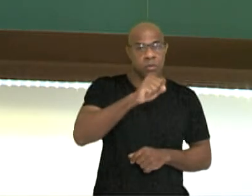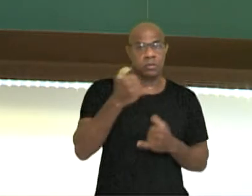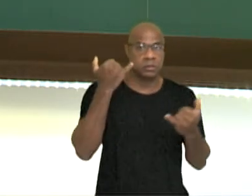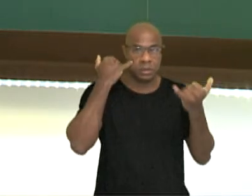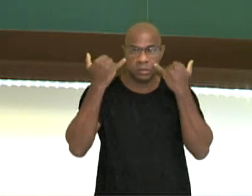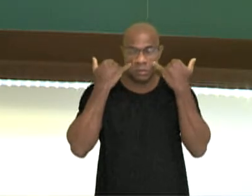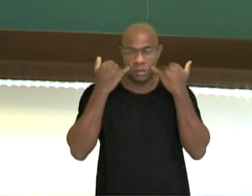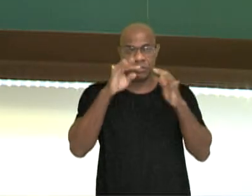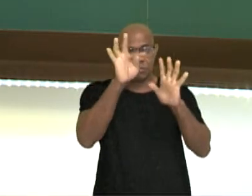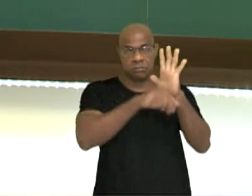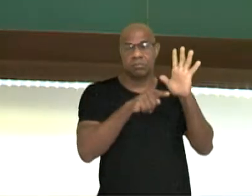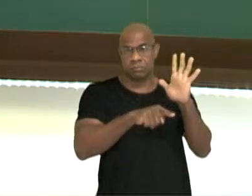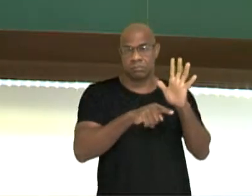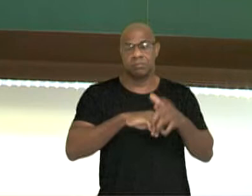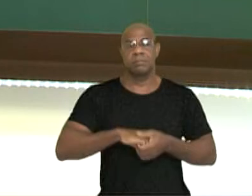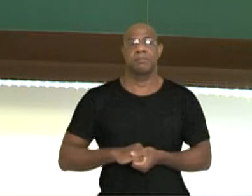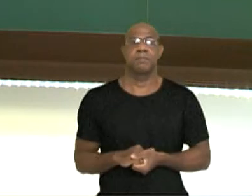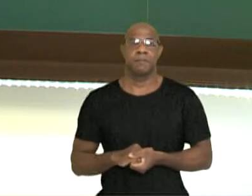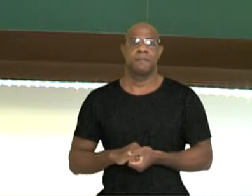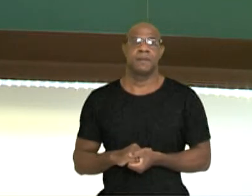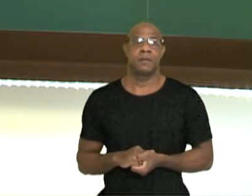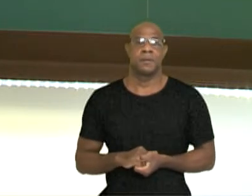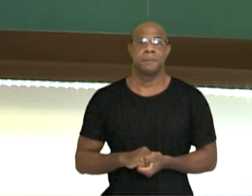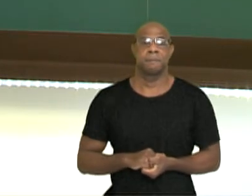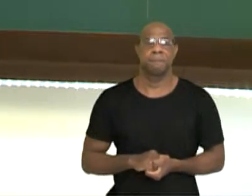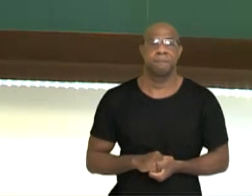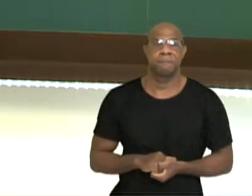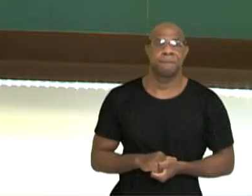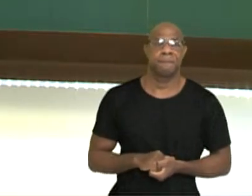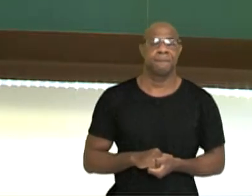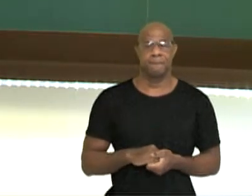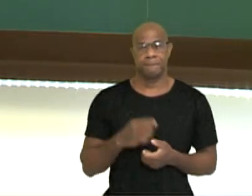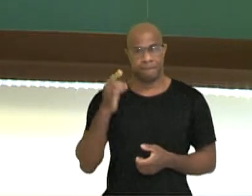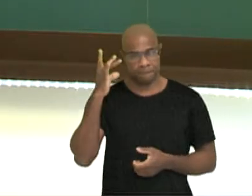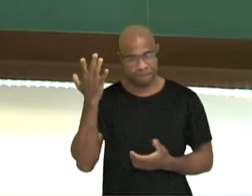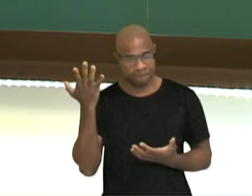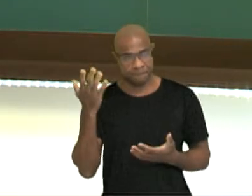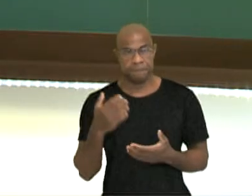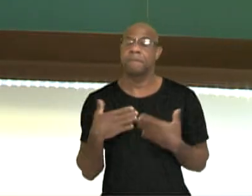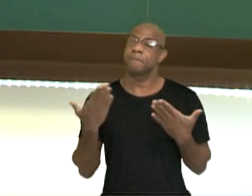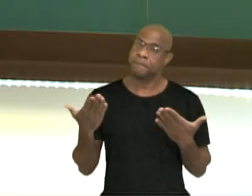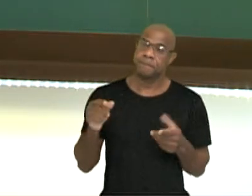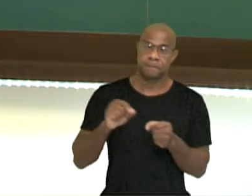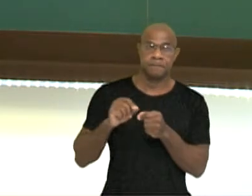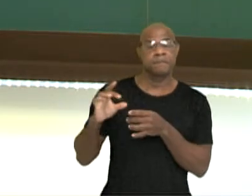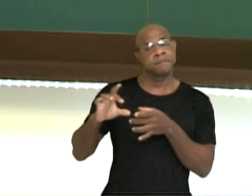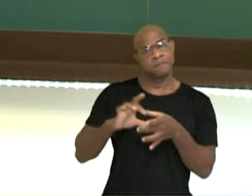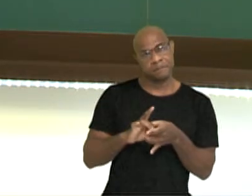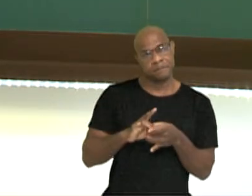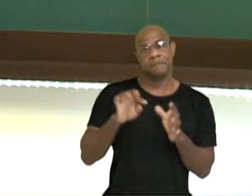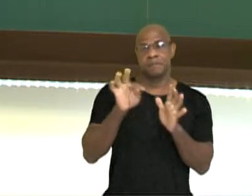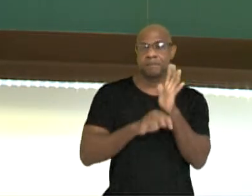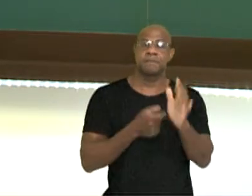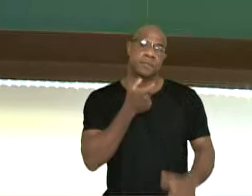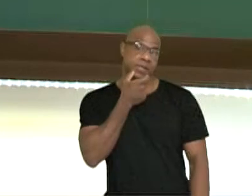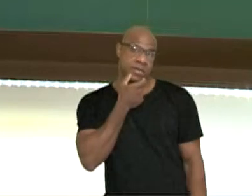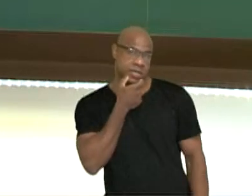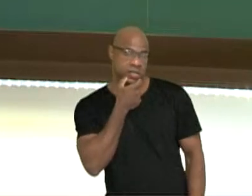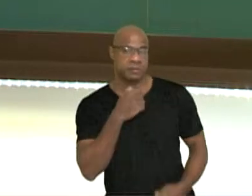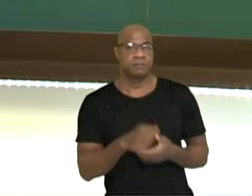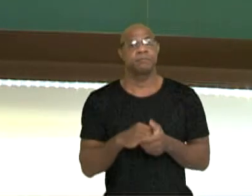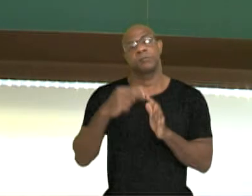essas informações. Tranquilo? Fácil? Então é assim que a gente faz com um texto. Texto em inglês. Dá